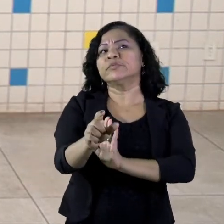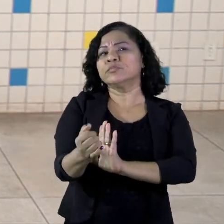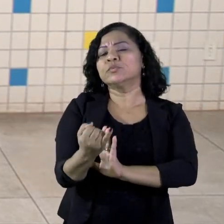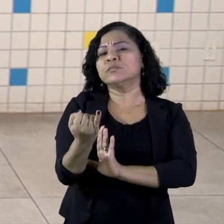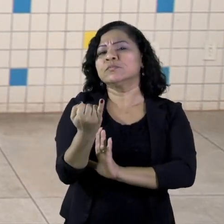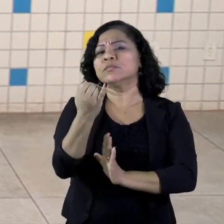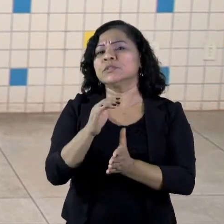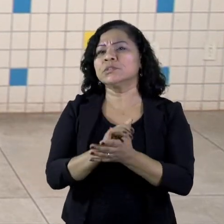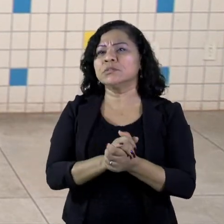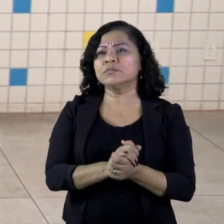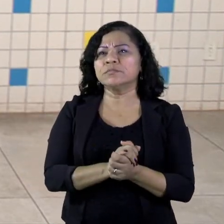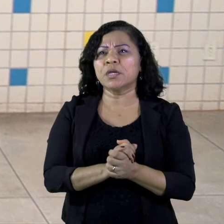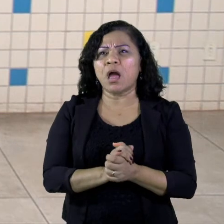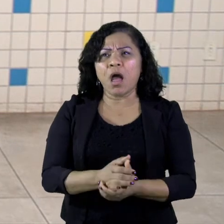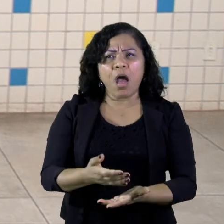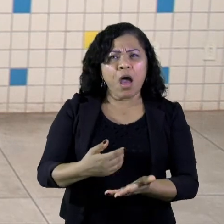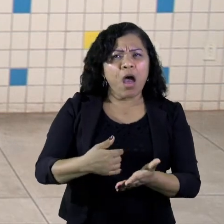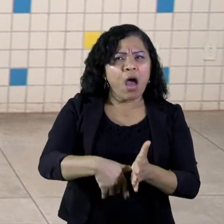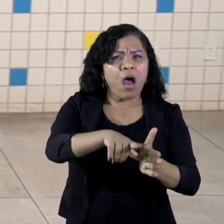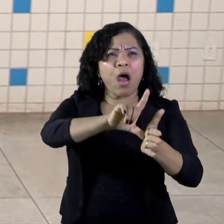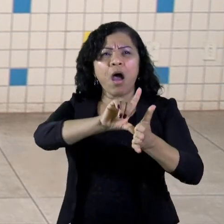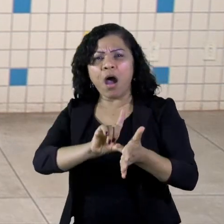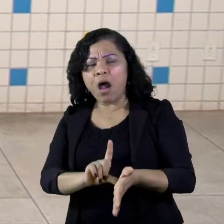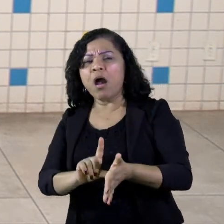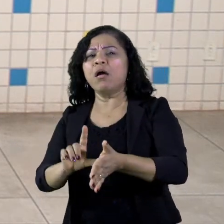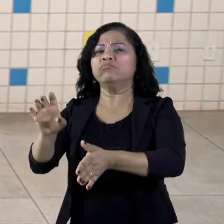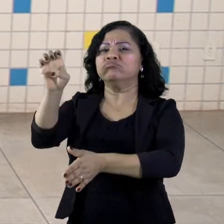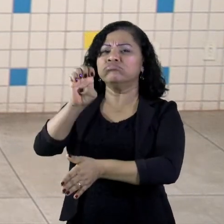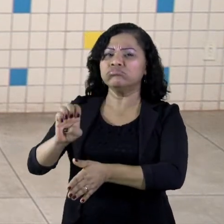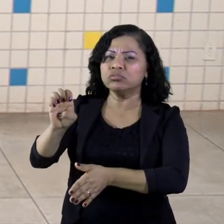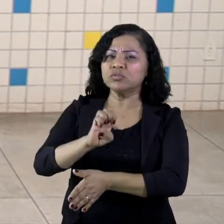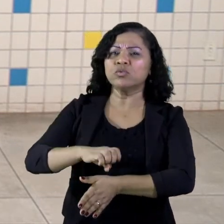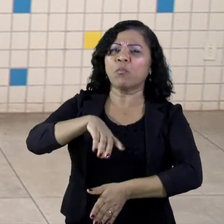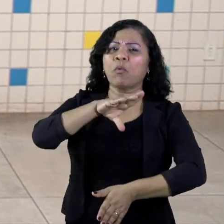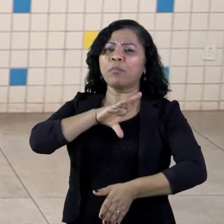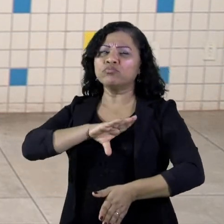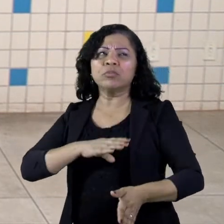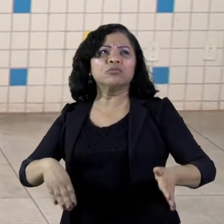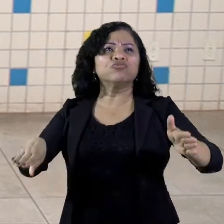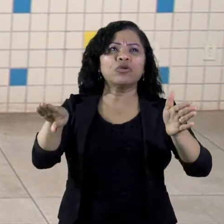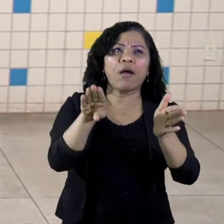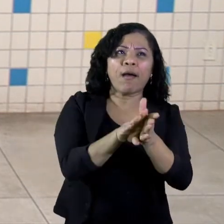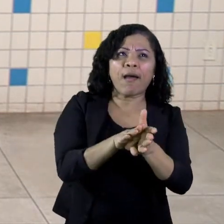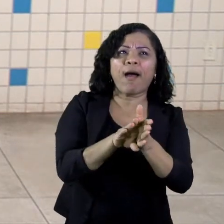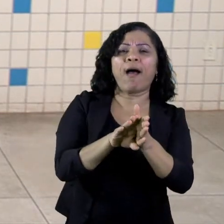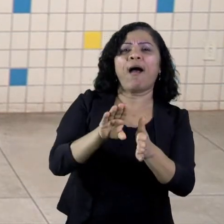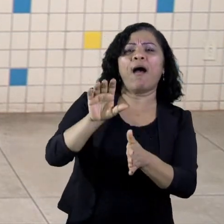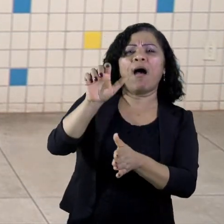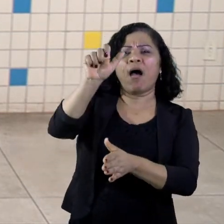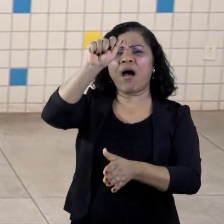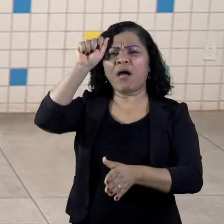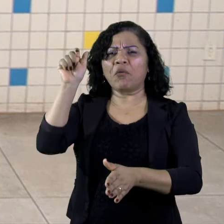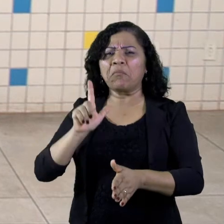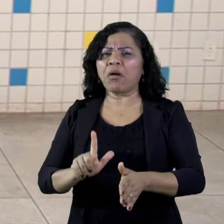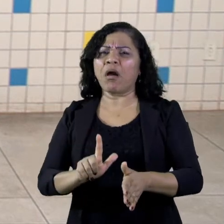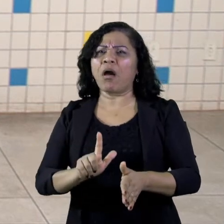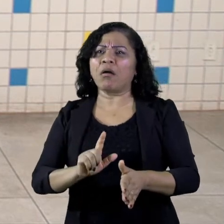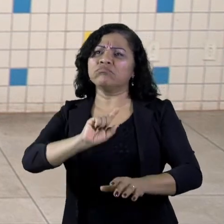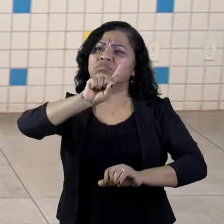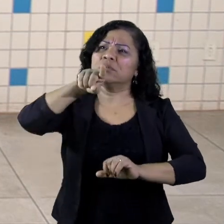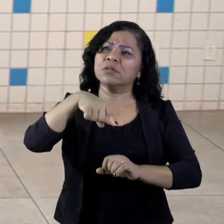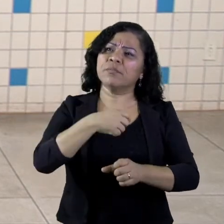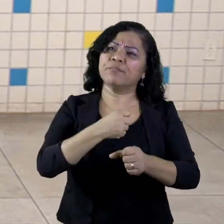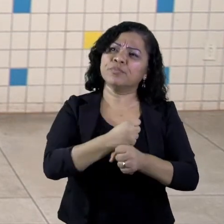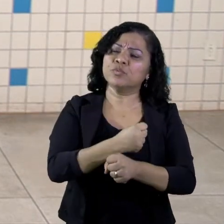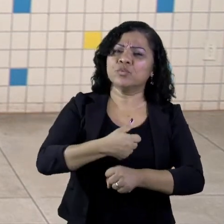que antes dos europeus, dos portugueses, chegarem lá na África, depois de